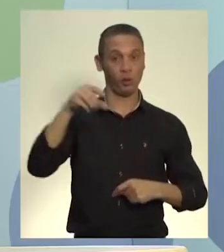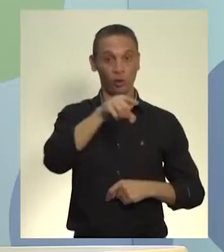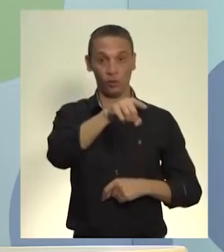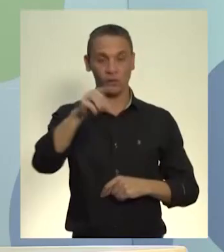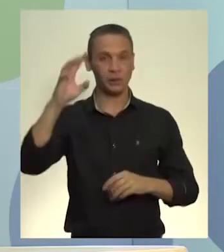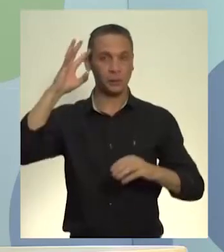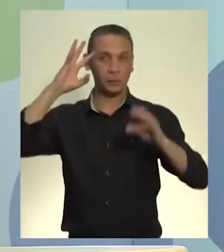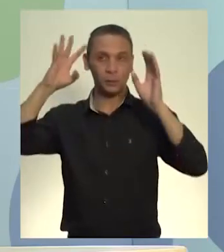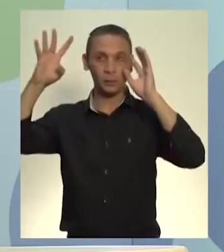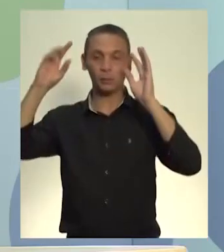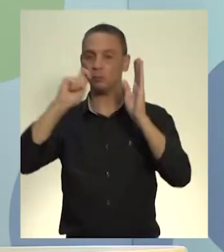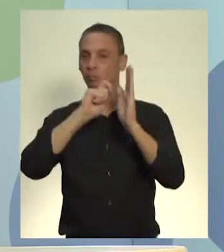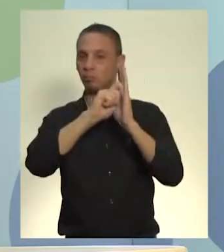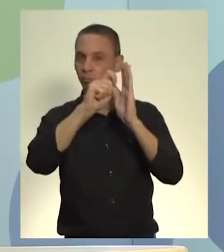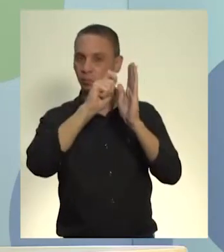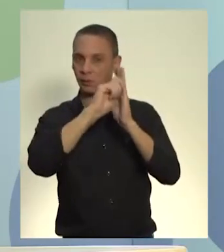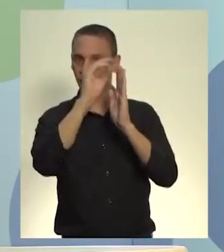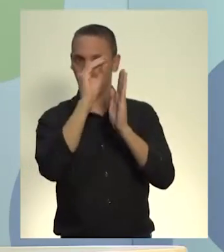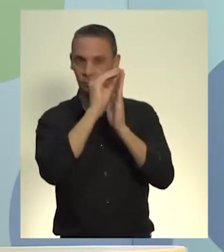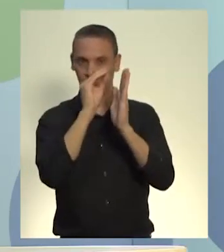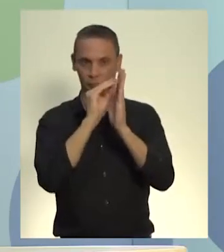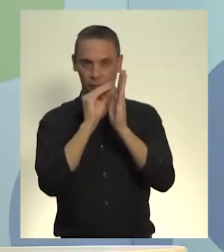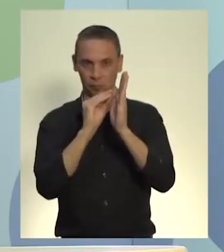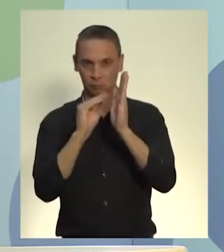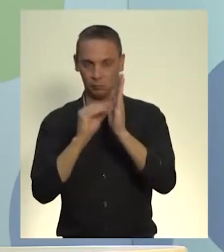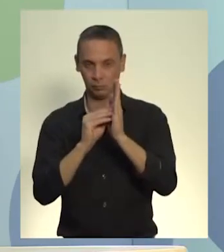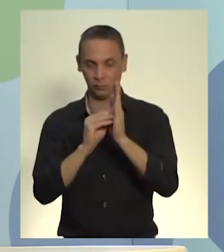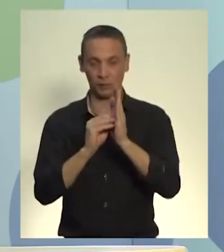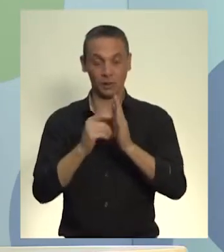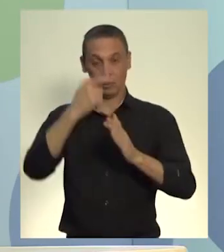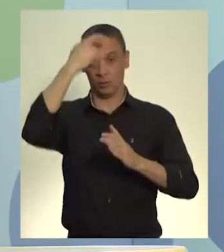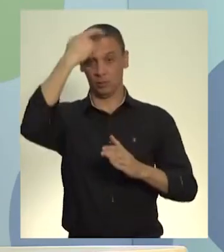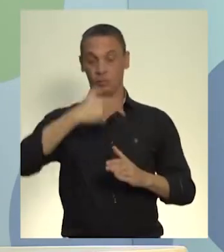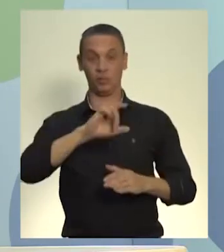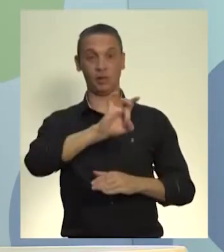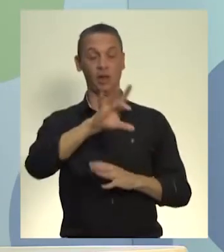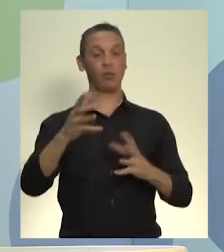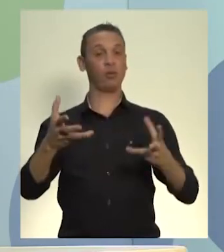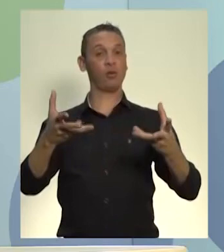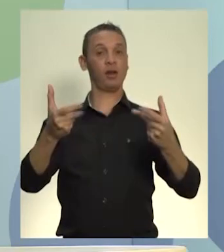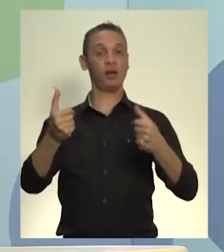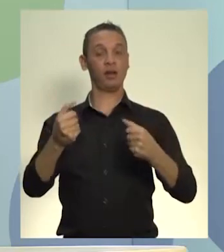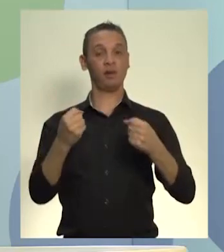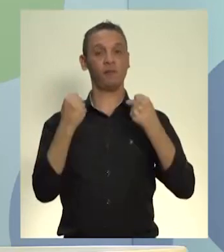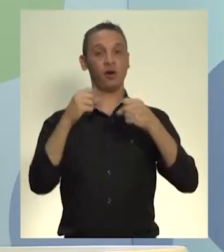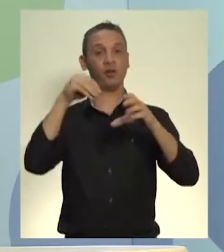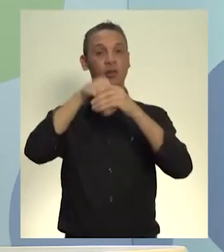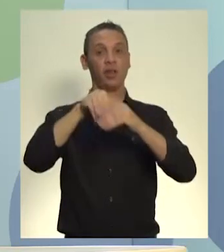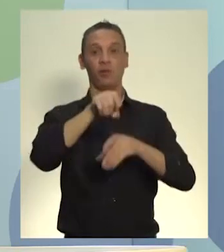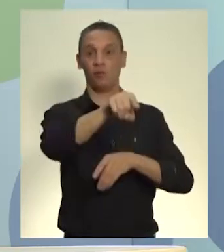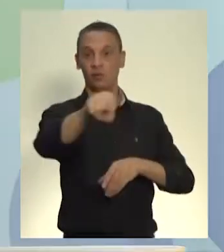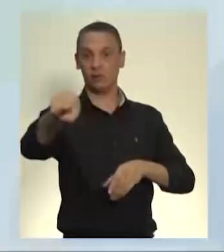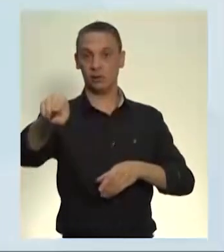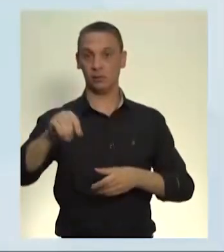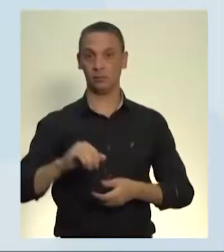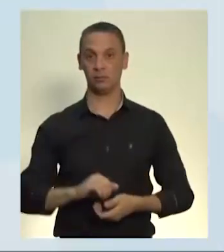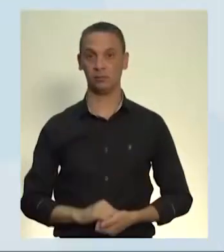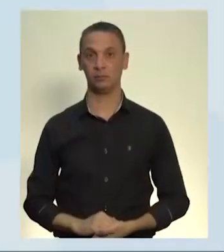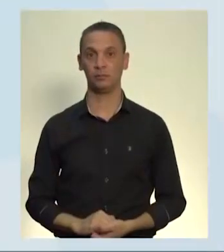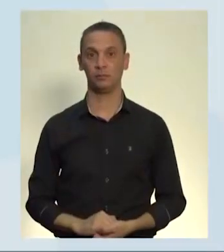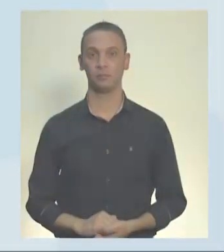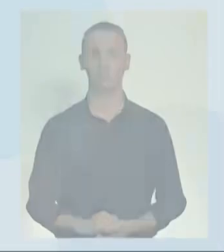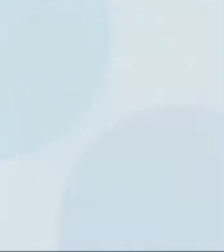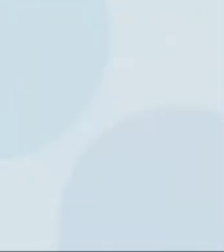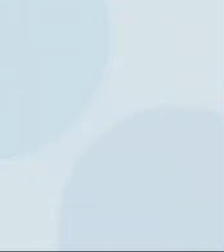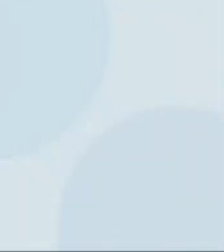tela e vocês escrevam as atitudes protagonistas que estão mais fortes em vocês.